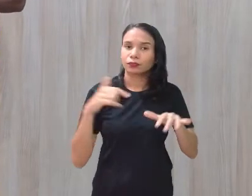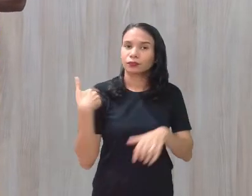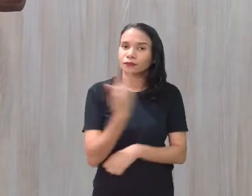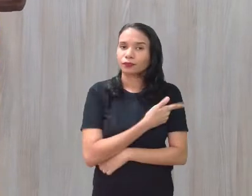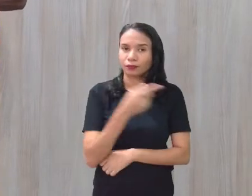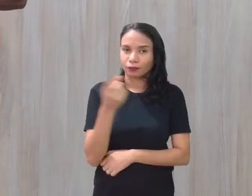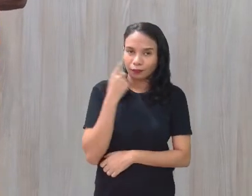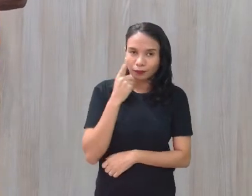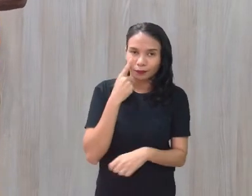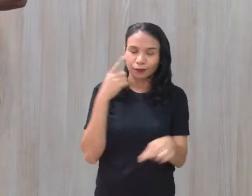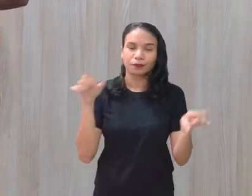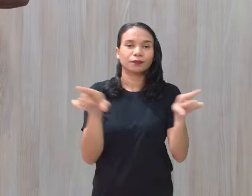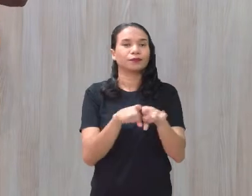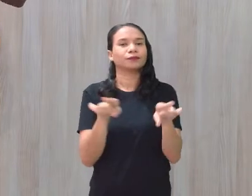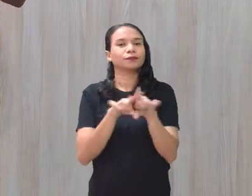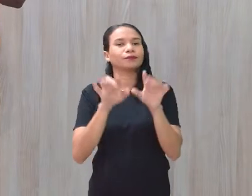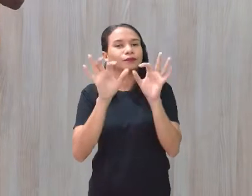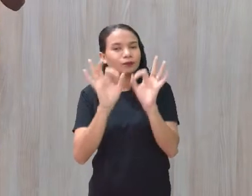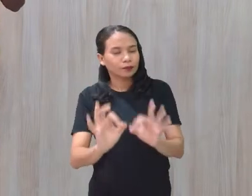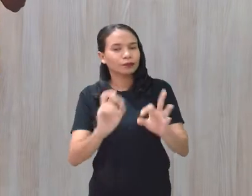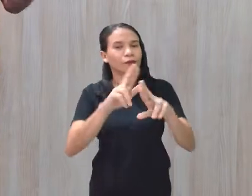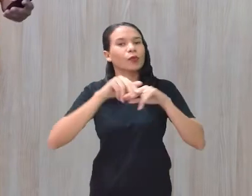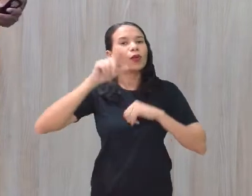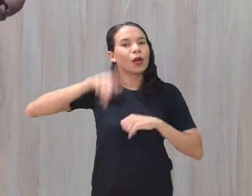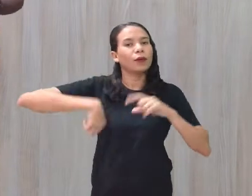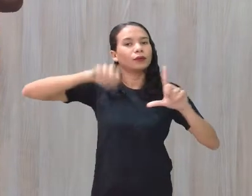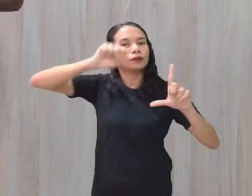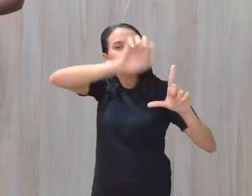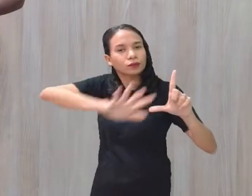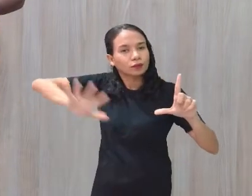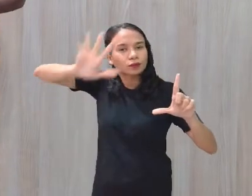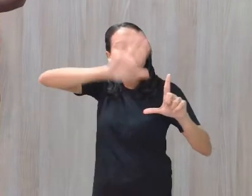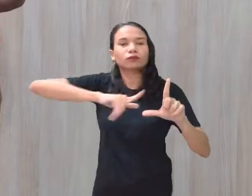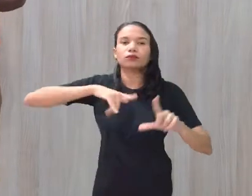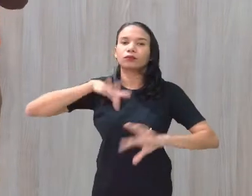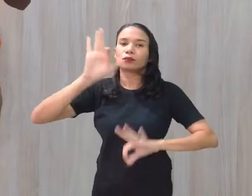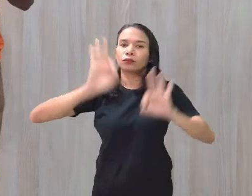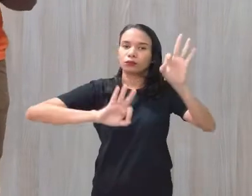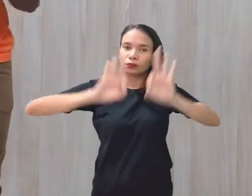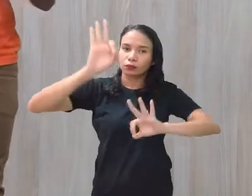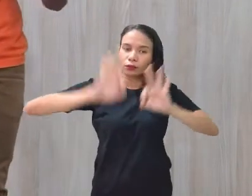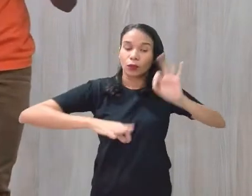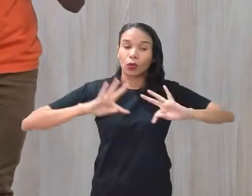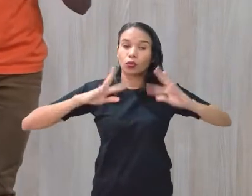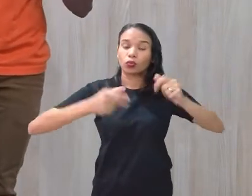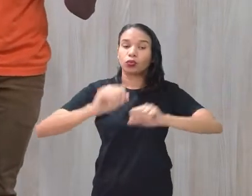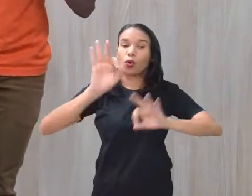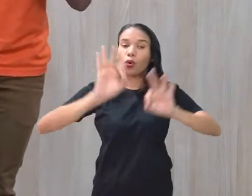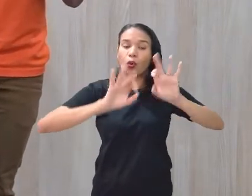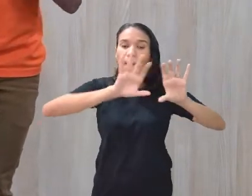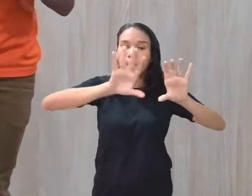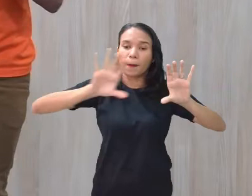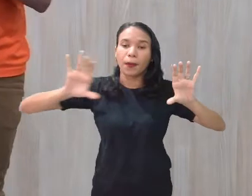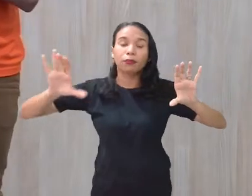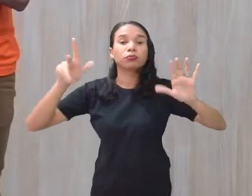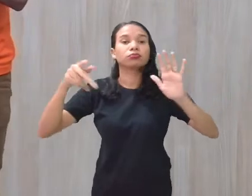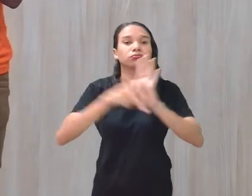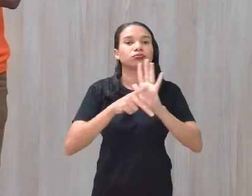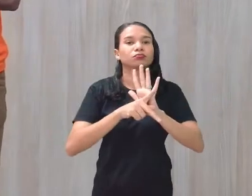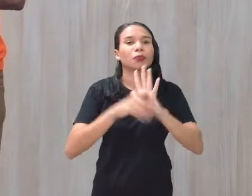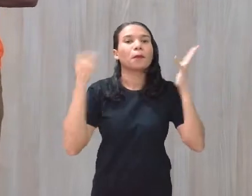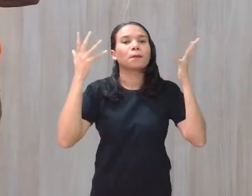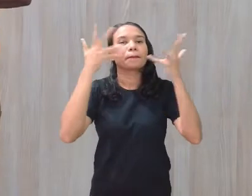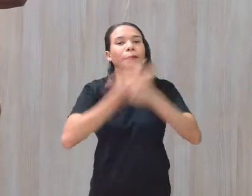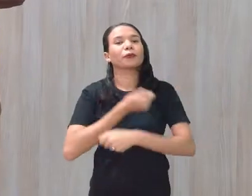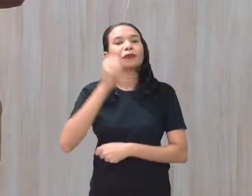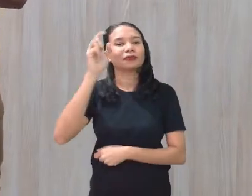olho também, certo? Então lá é uma plataforma bastante organizada, tudo separadozinho lá por playlist, bem